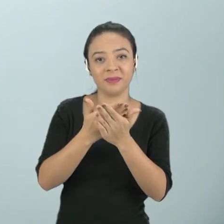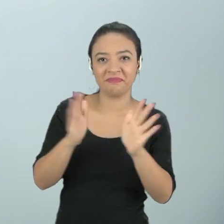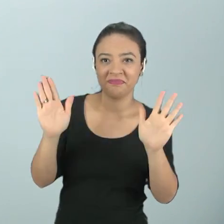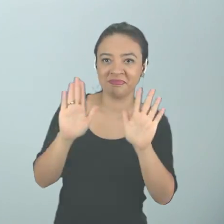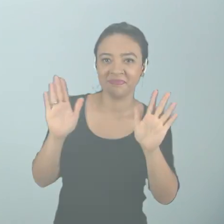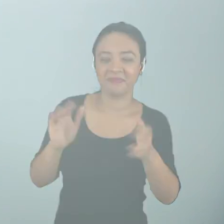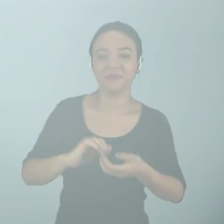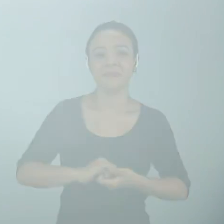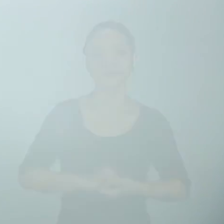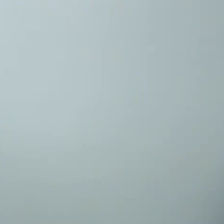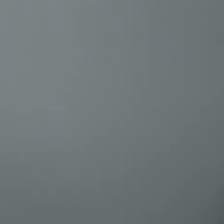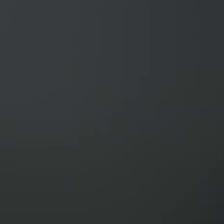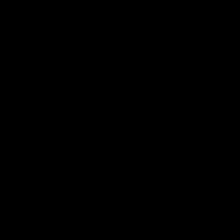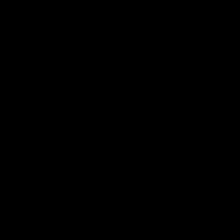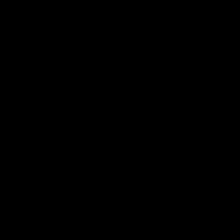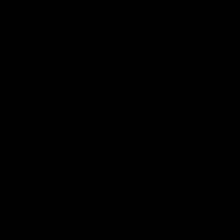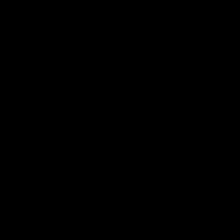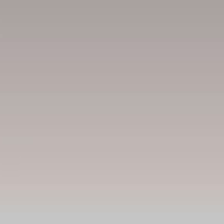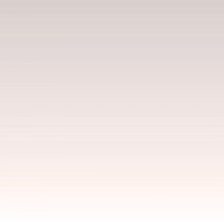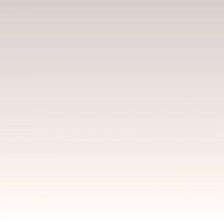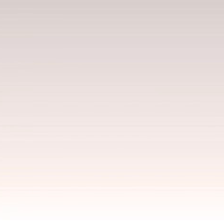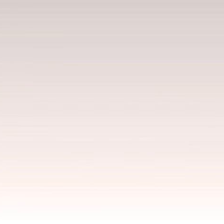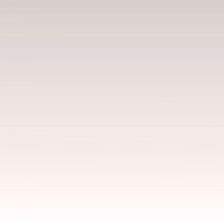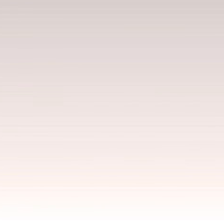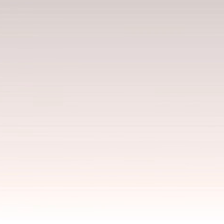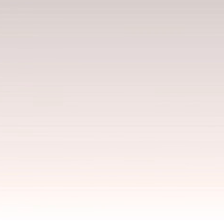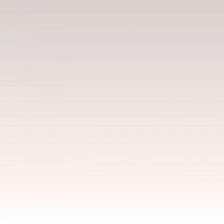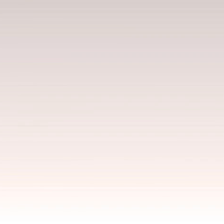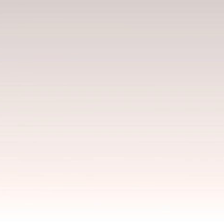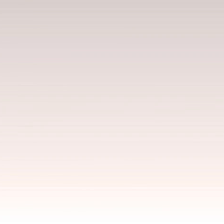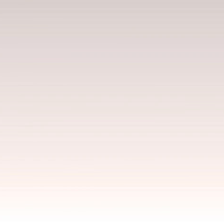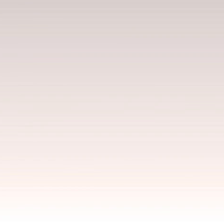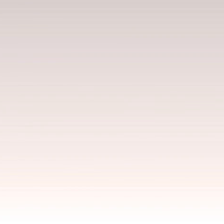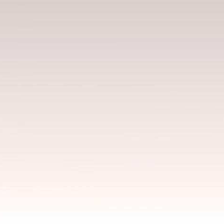até mais E